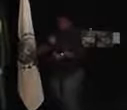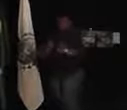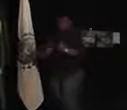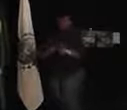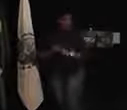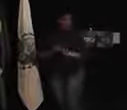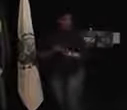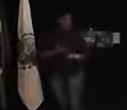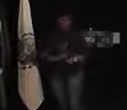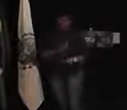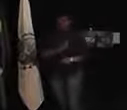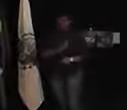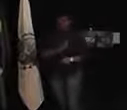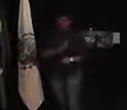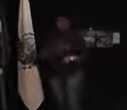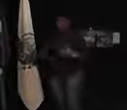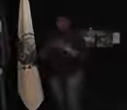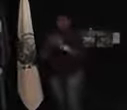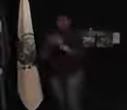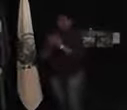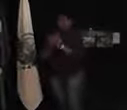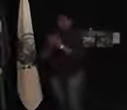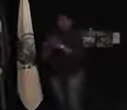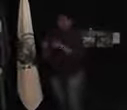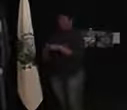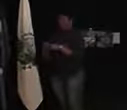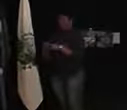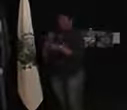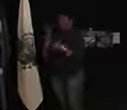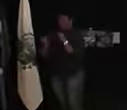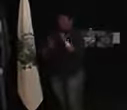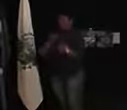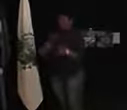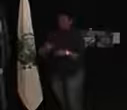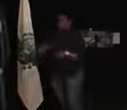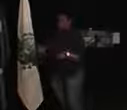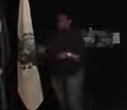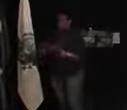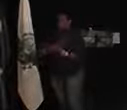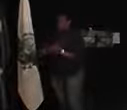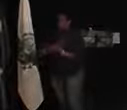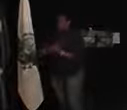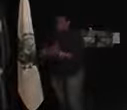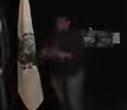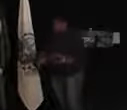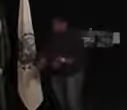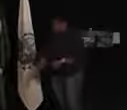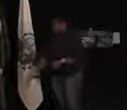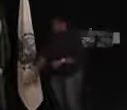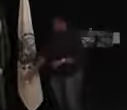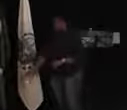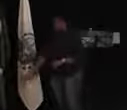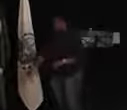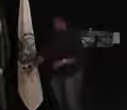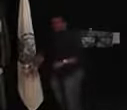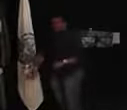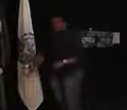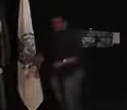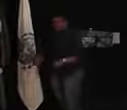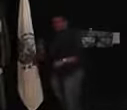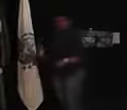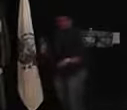Início da vida escolar. Sempre falo que é no início da vida escolar, e principalmente